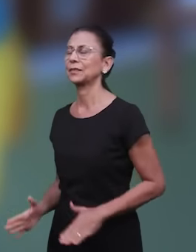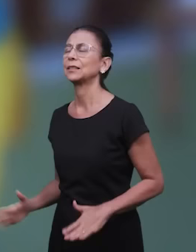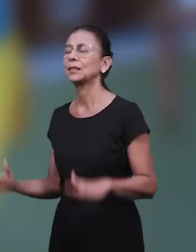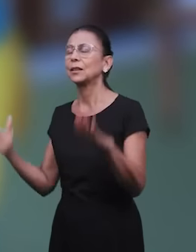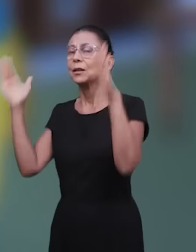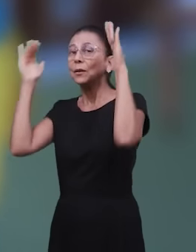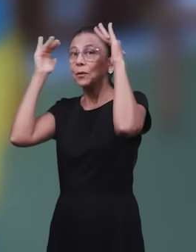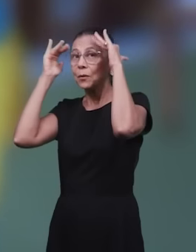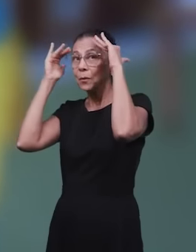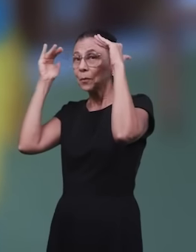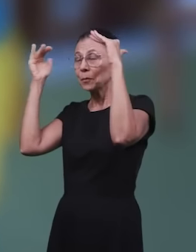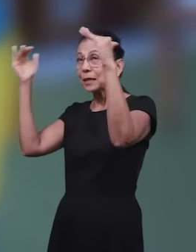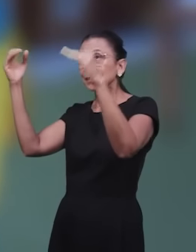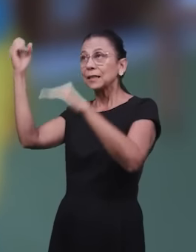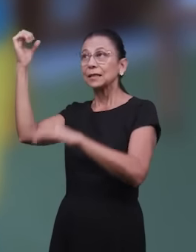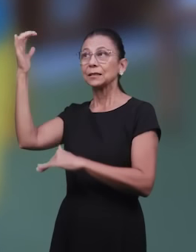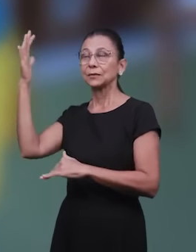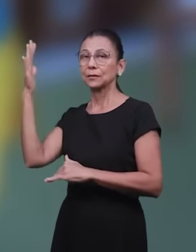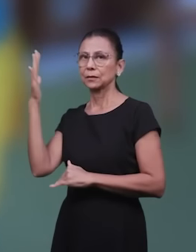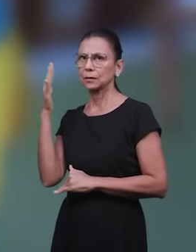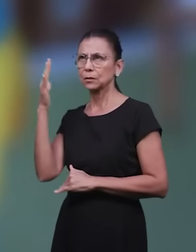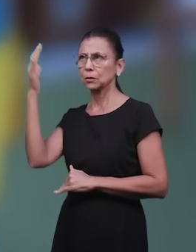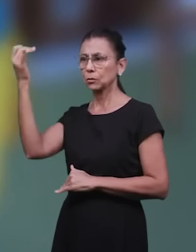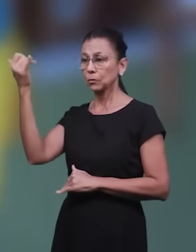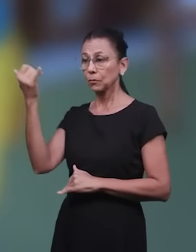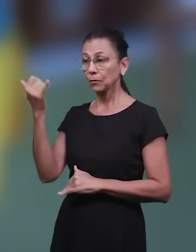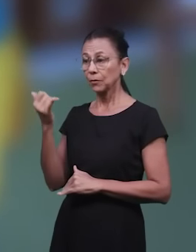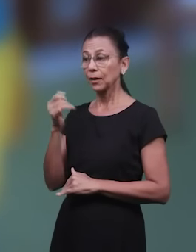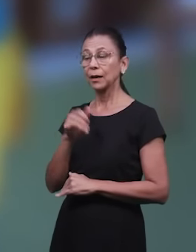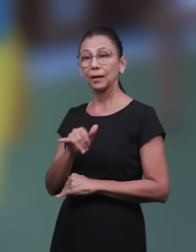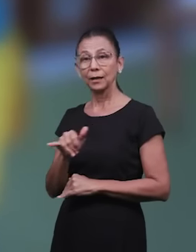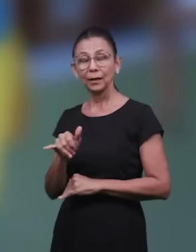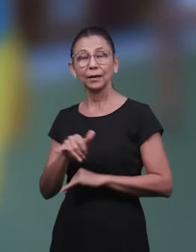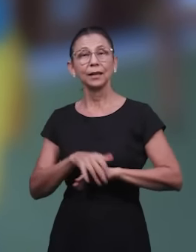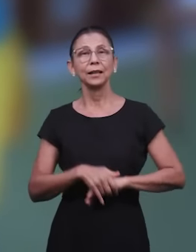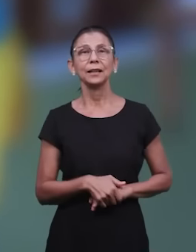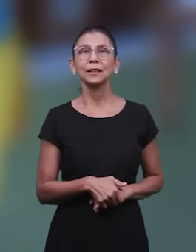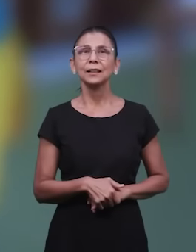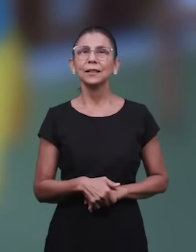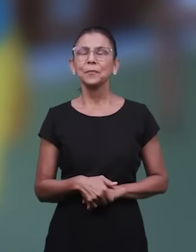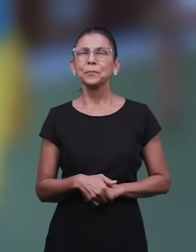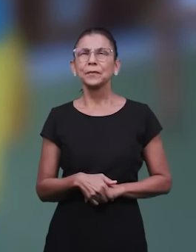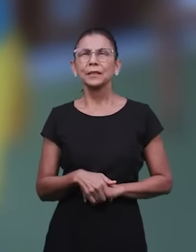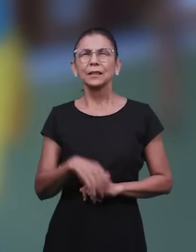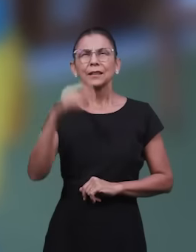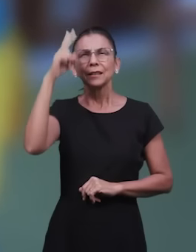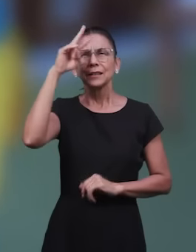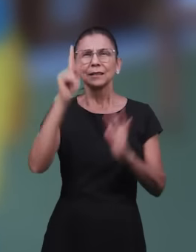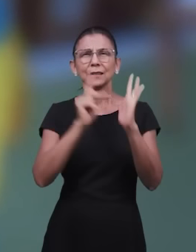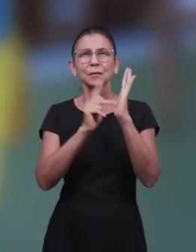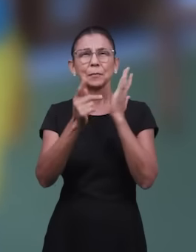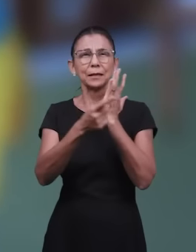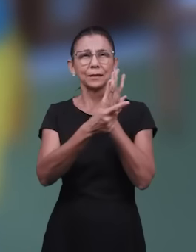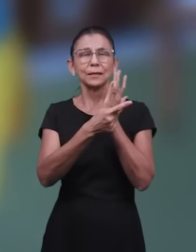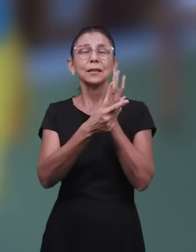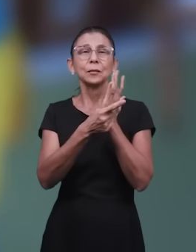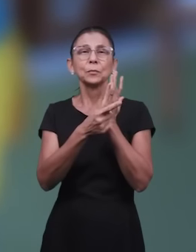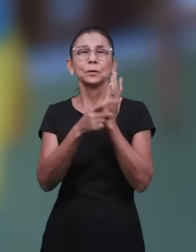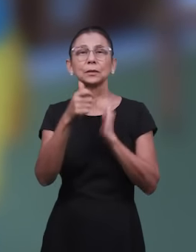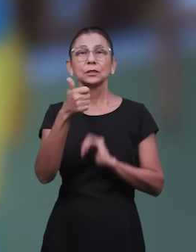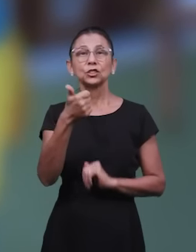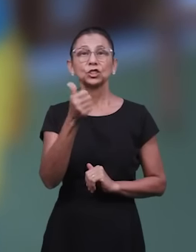fiel ouve e obedece à voz do seu Senhor. Como na parábola das 10 virgens.